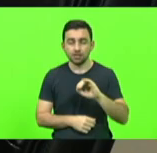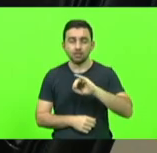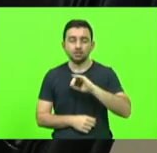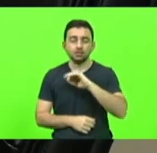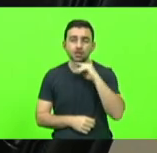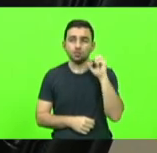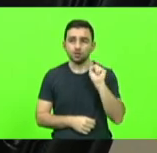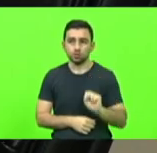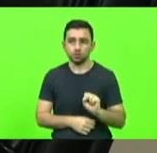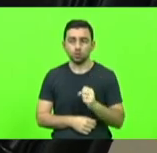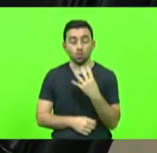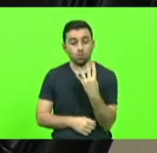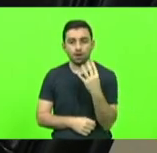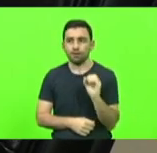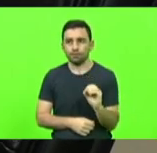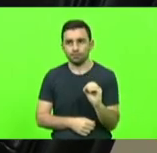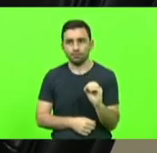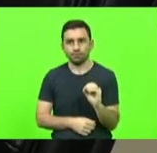Sul, 40.